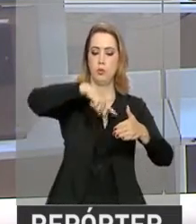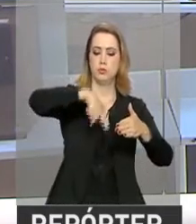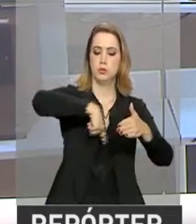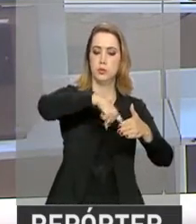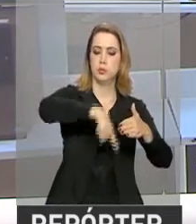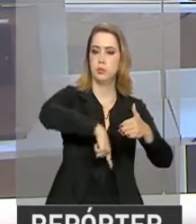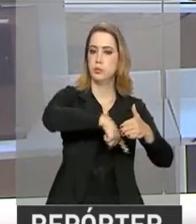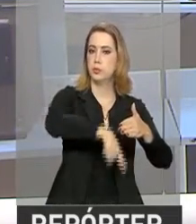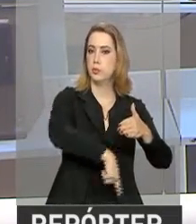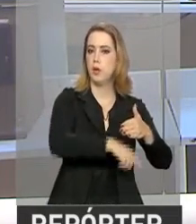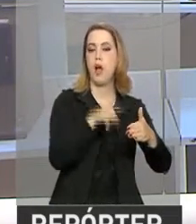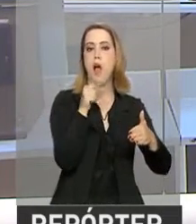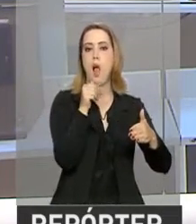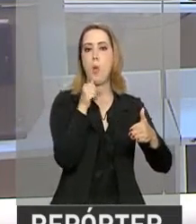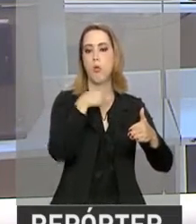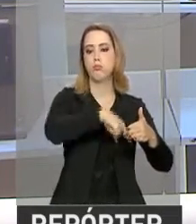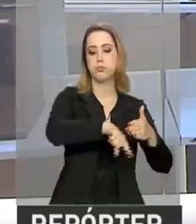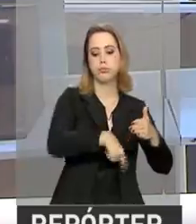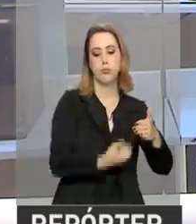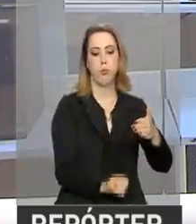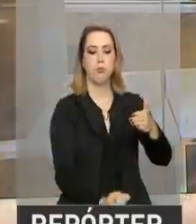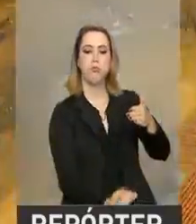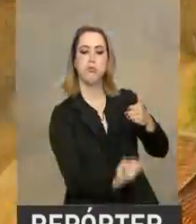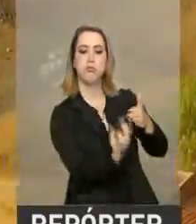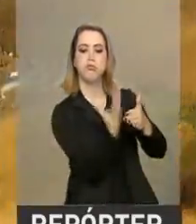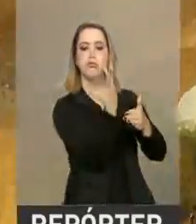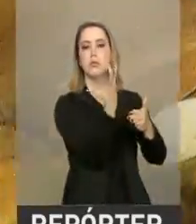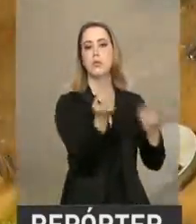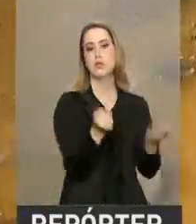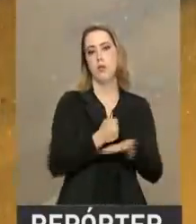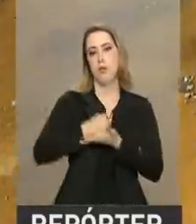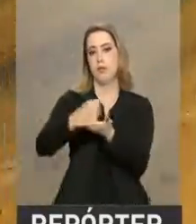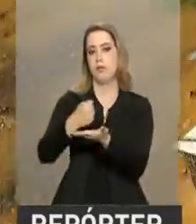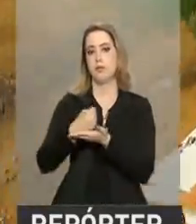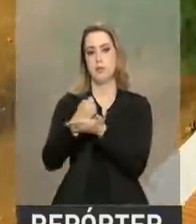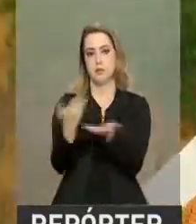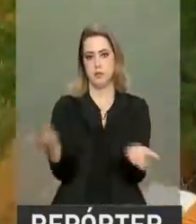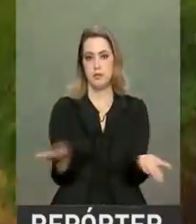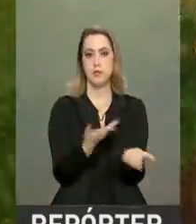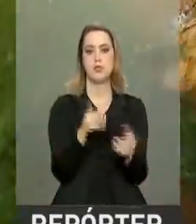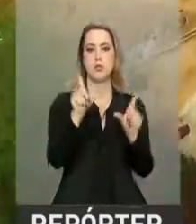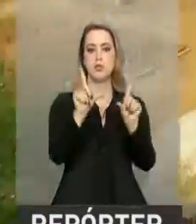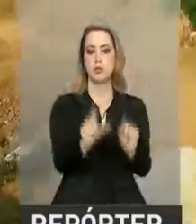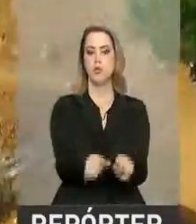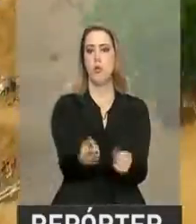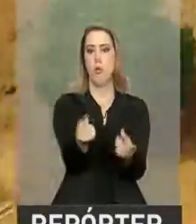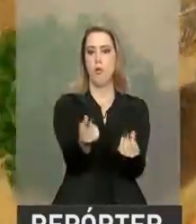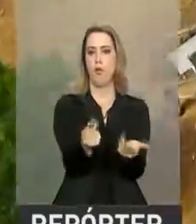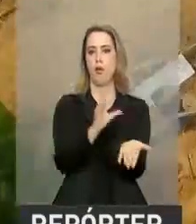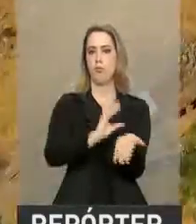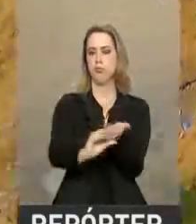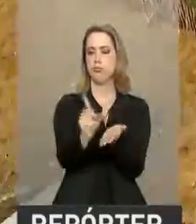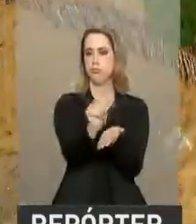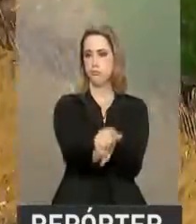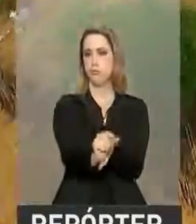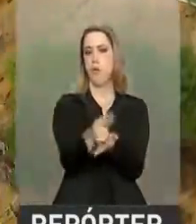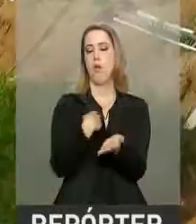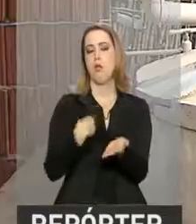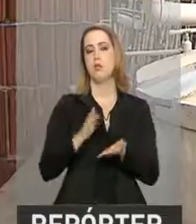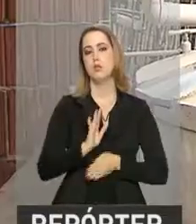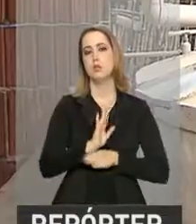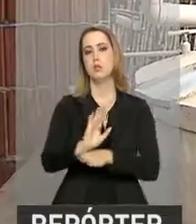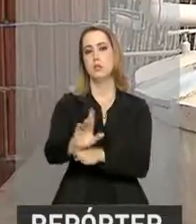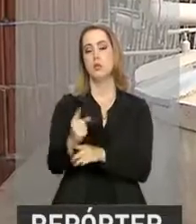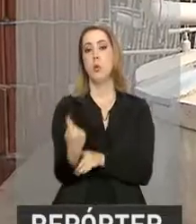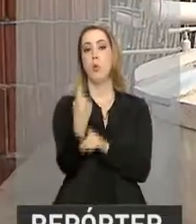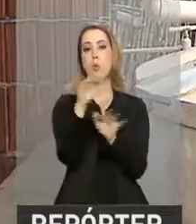no semiárido, região marcada pela escassez de chuvas. Com baixo custo e alto impacto na rotina dos sertanejos, a cisterna atende